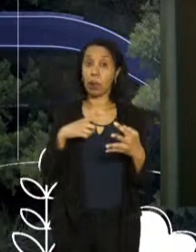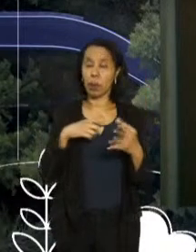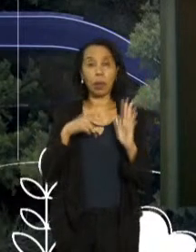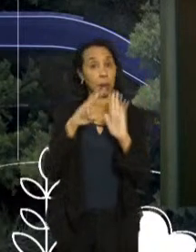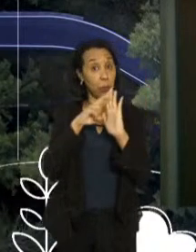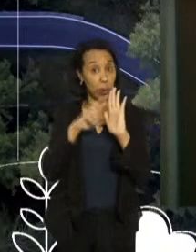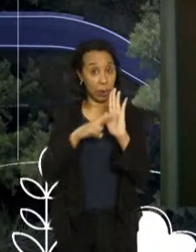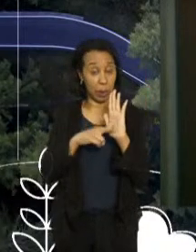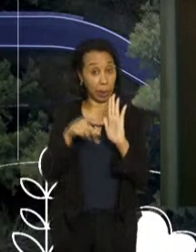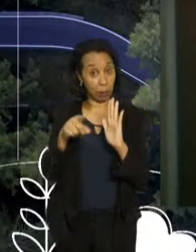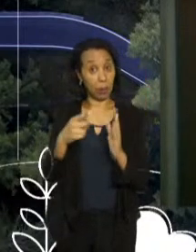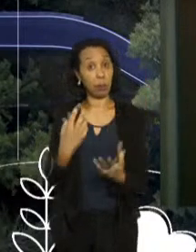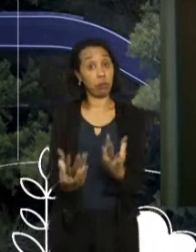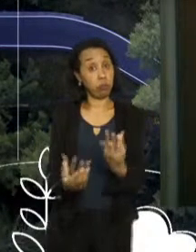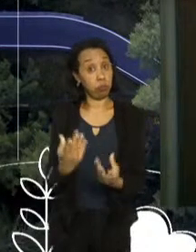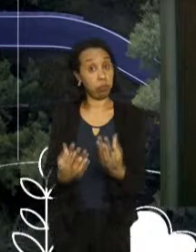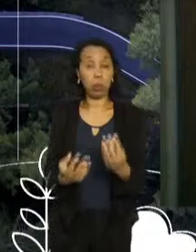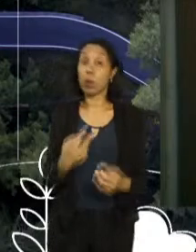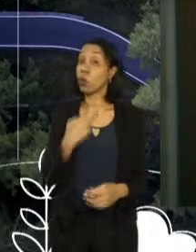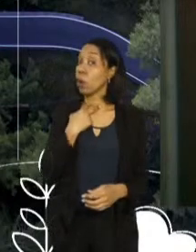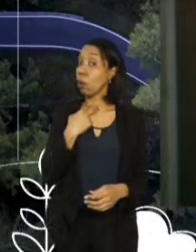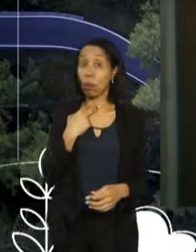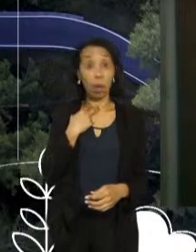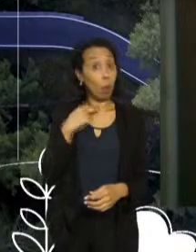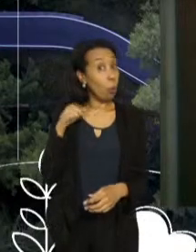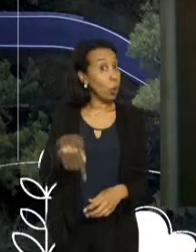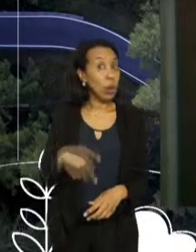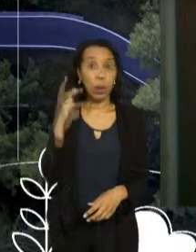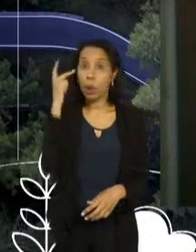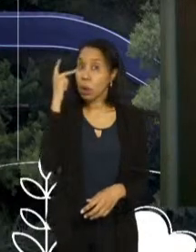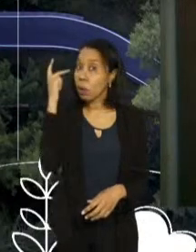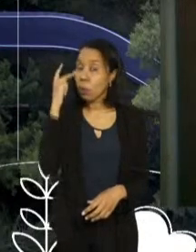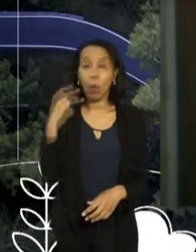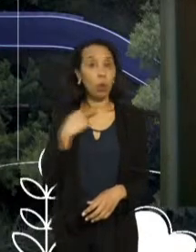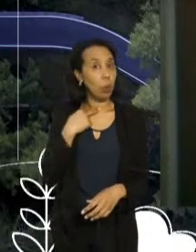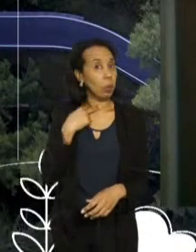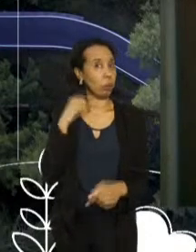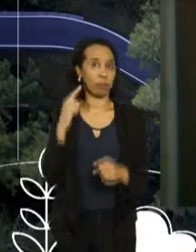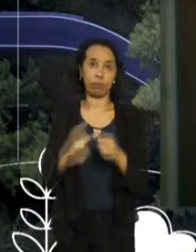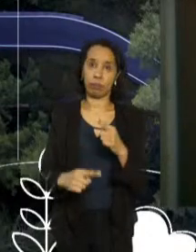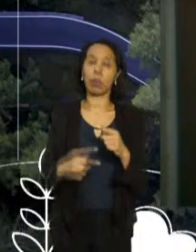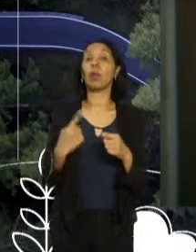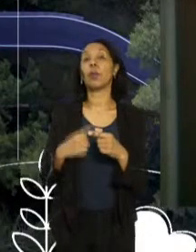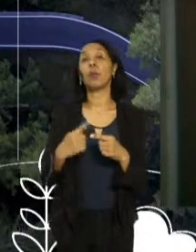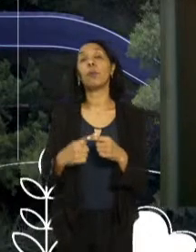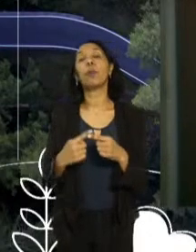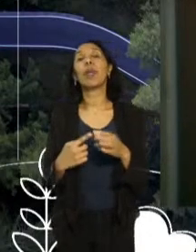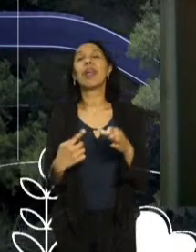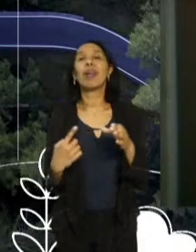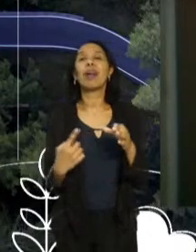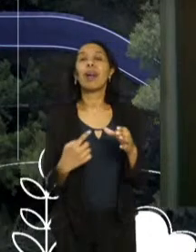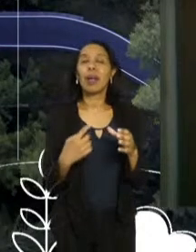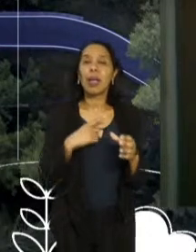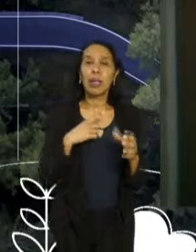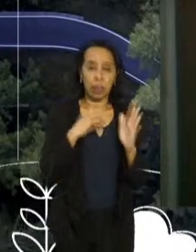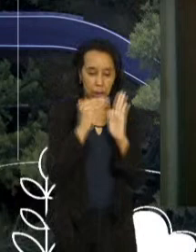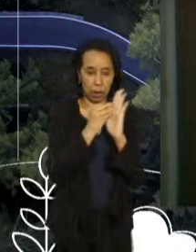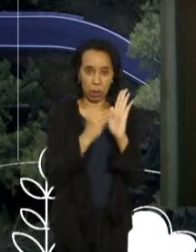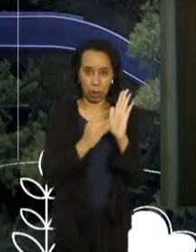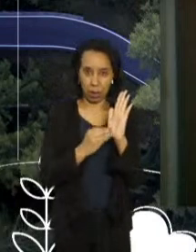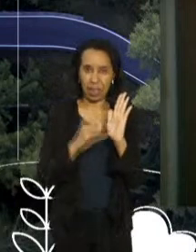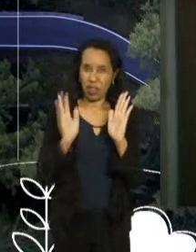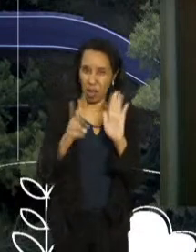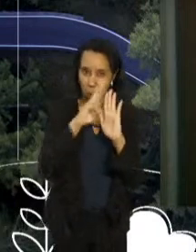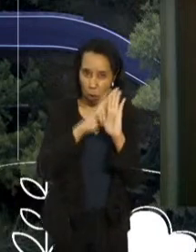regramento publicado, isso não pode ocorrer no estado de São Paulo. Porta, né, o novo regramento que nós recebemos agora